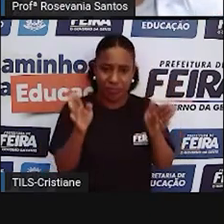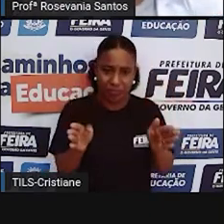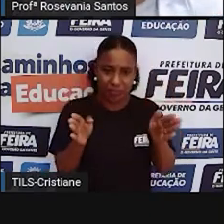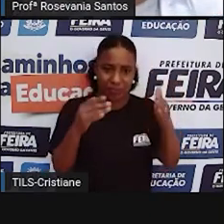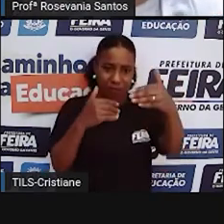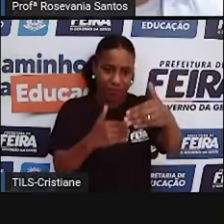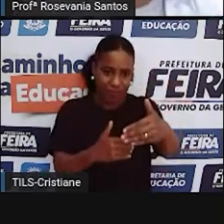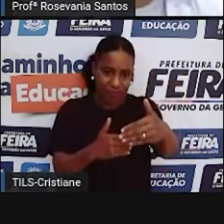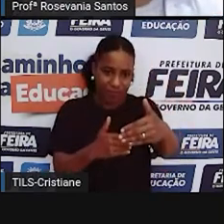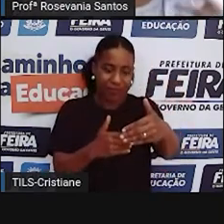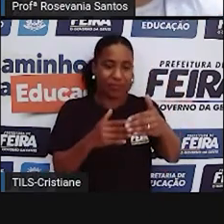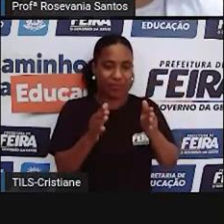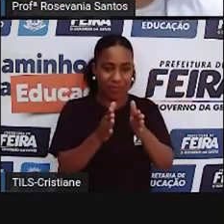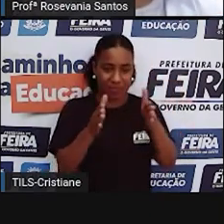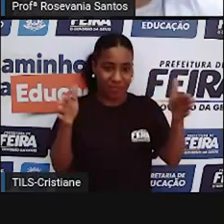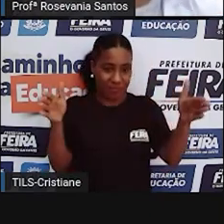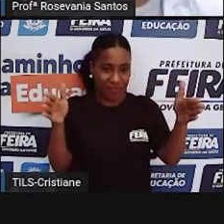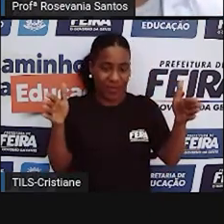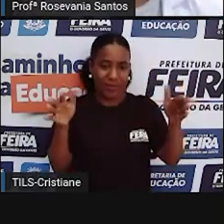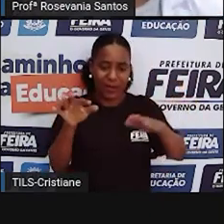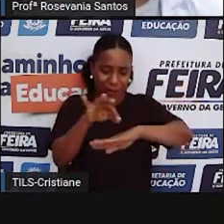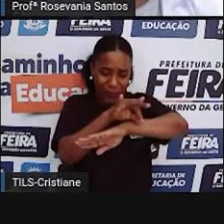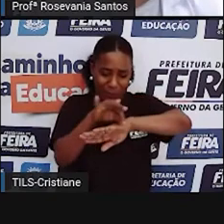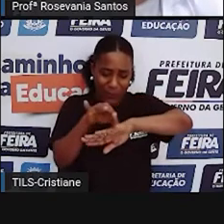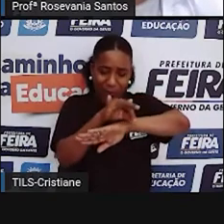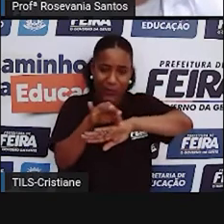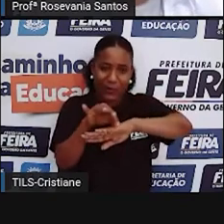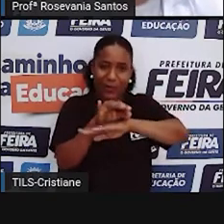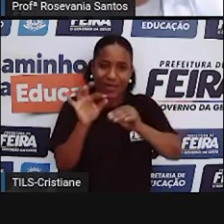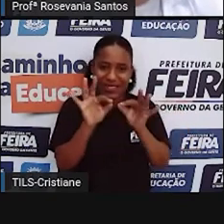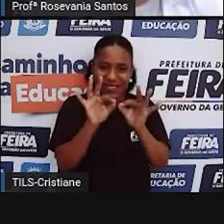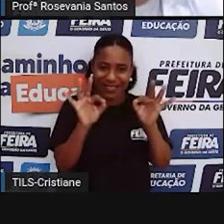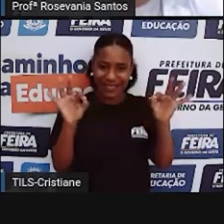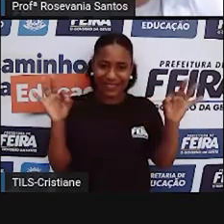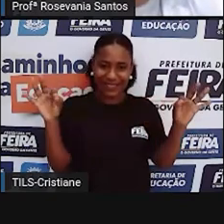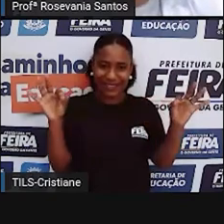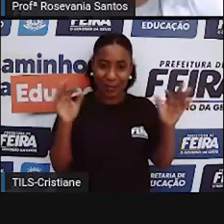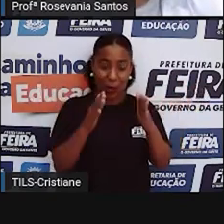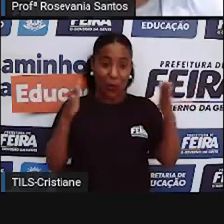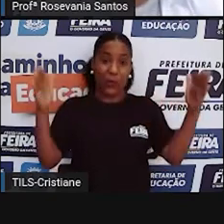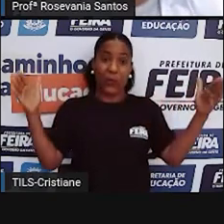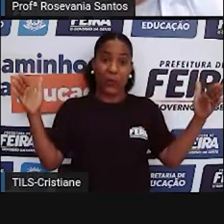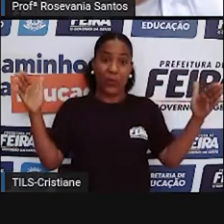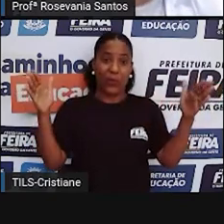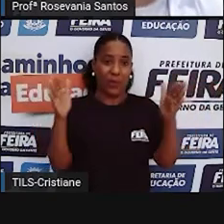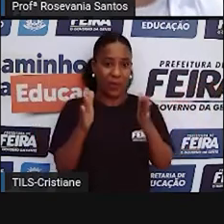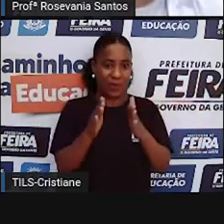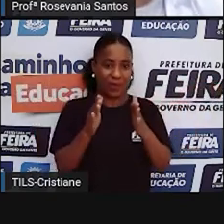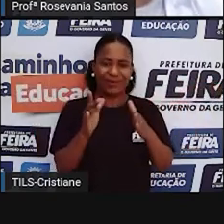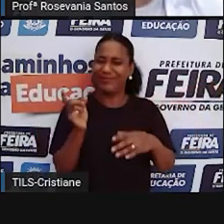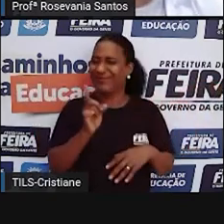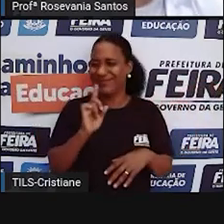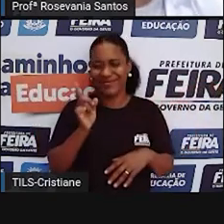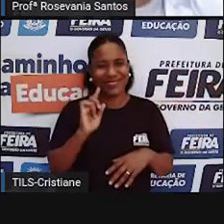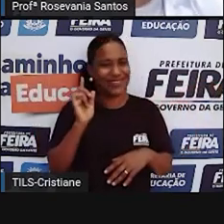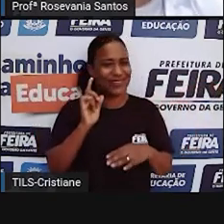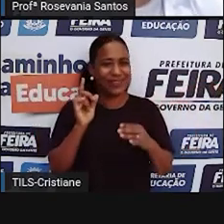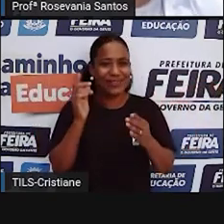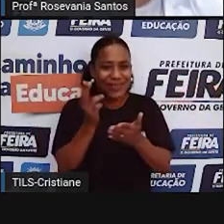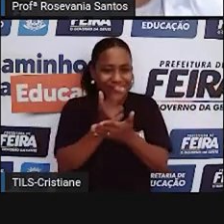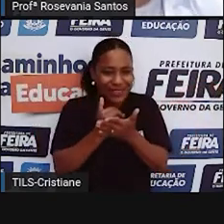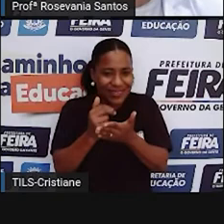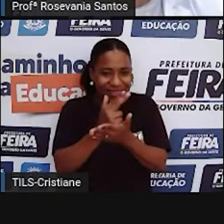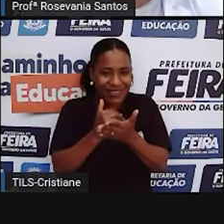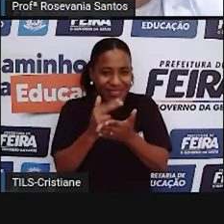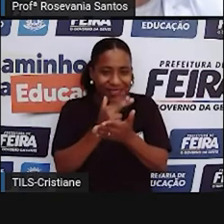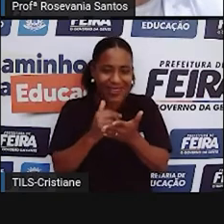que um shopping, maior do que uma igreja, do que for lá. O que importa é que a pessoa entenda qual é o caminho. Normalmente